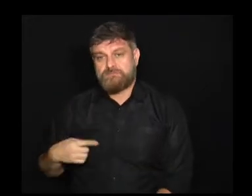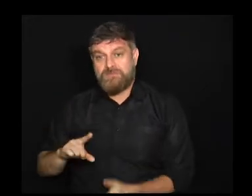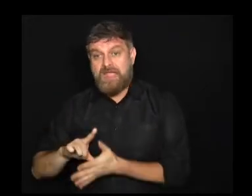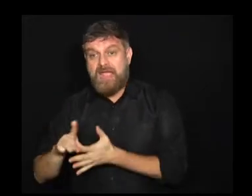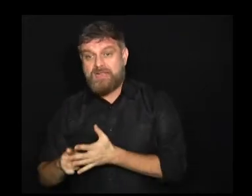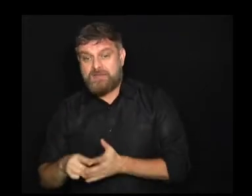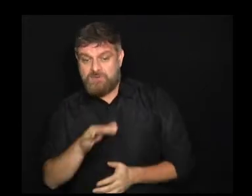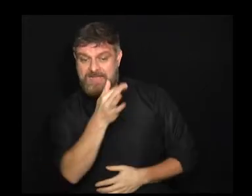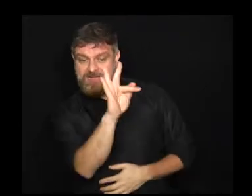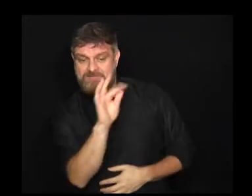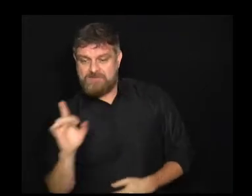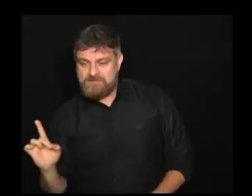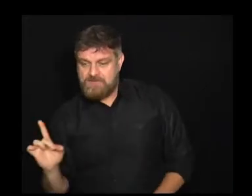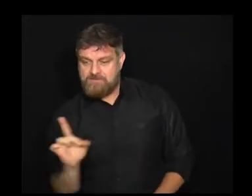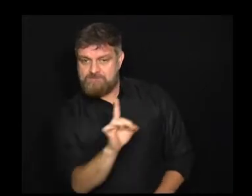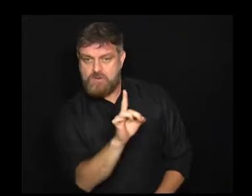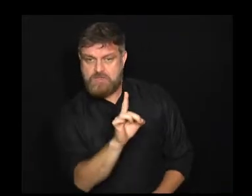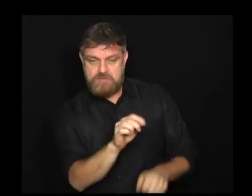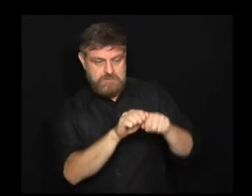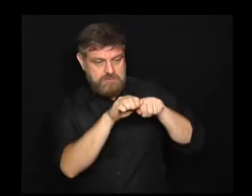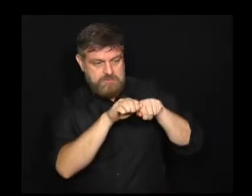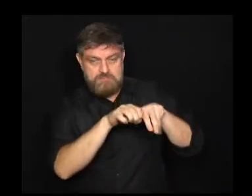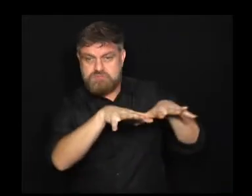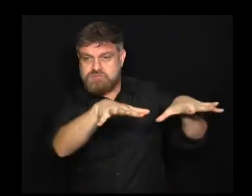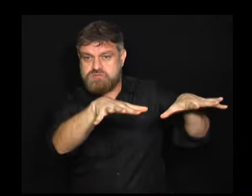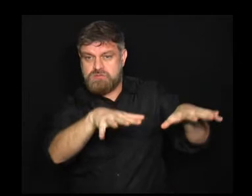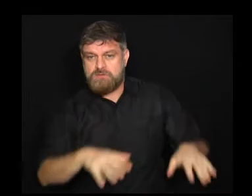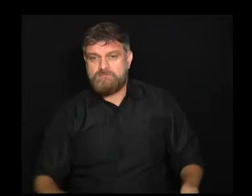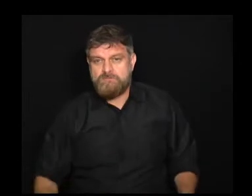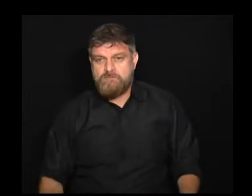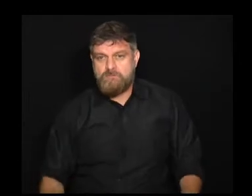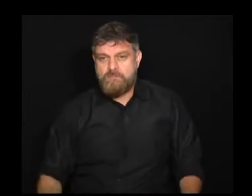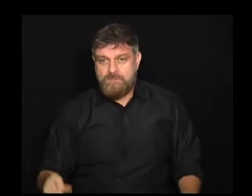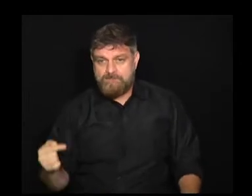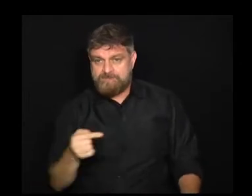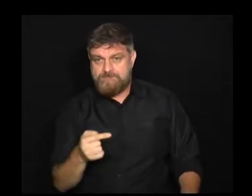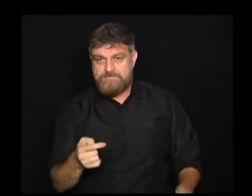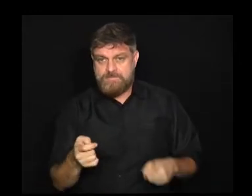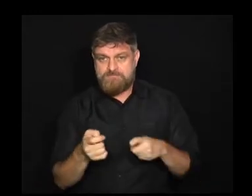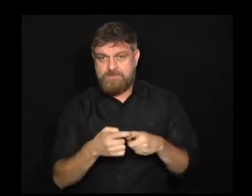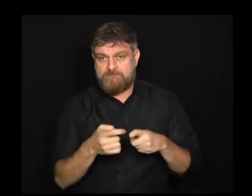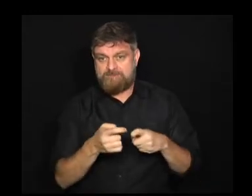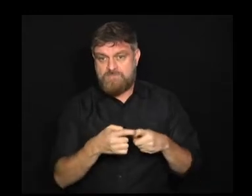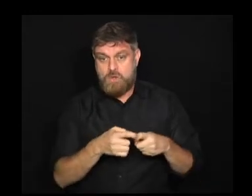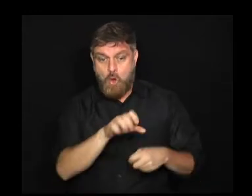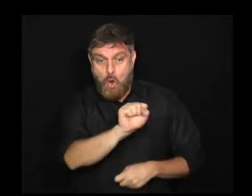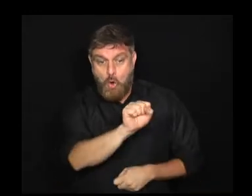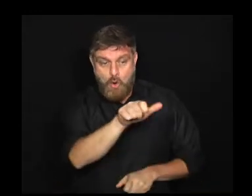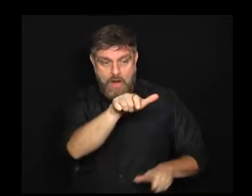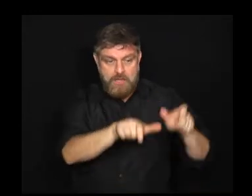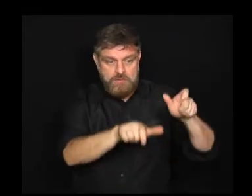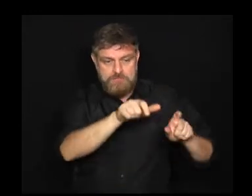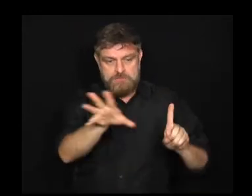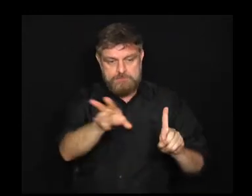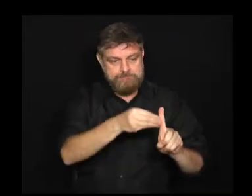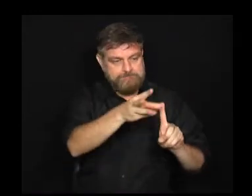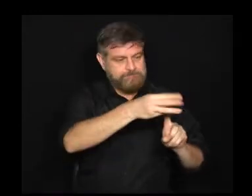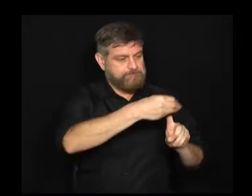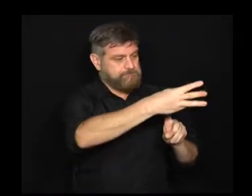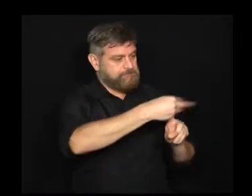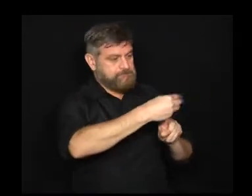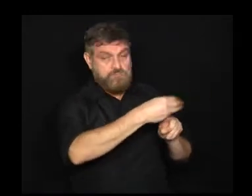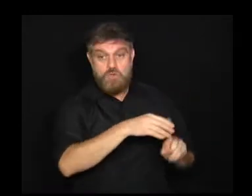França e transmitiu numa estação de esqui, né? Só esse paciente transmitiu para 8 pessoas já